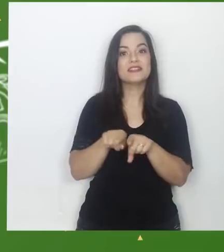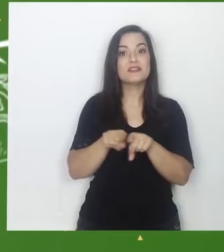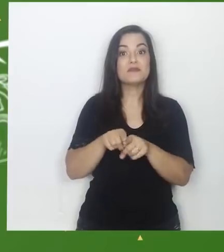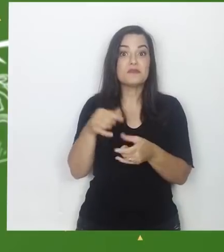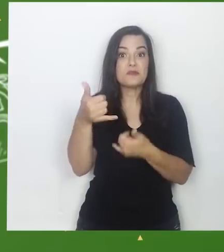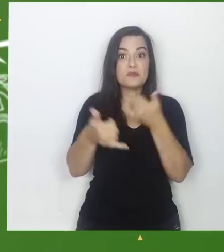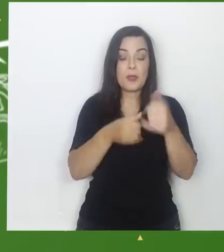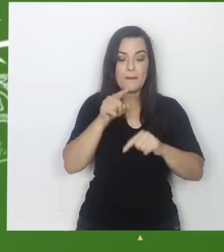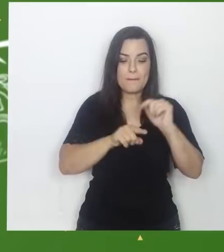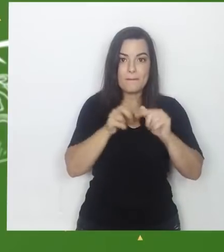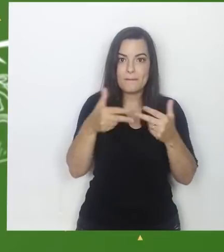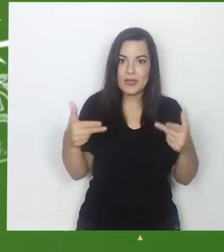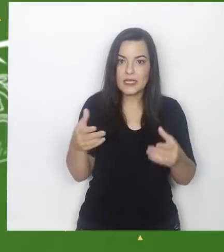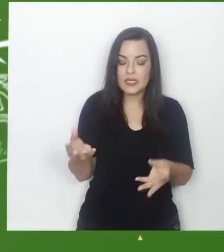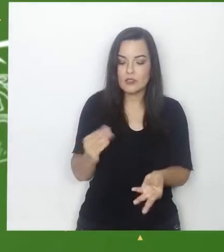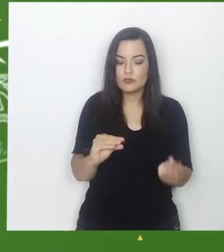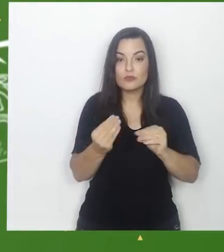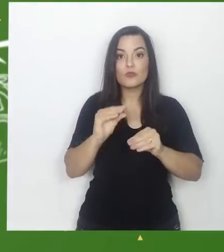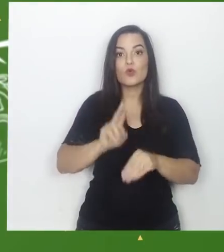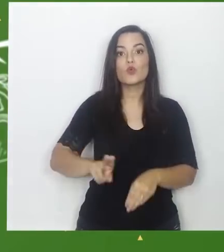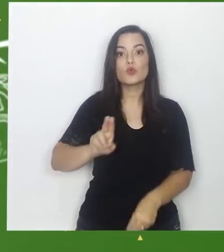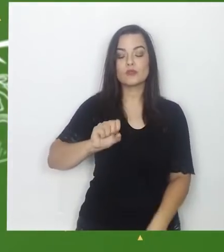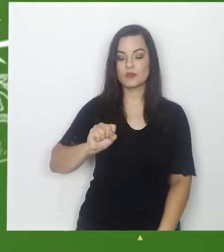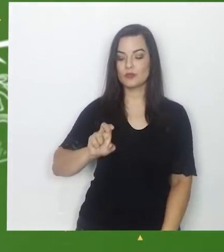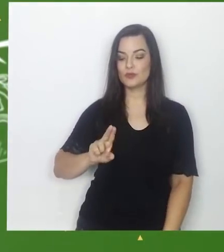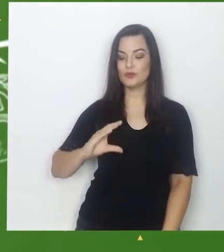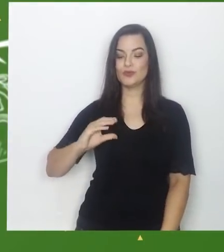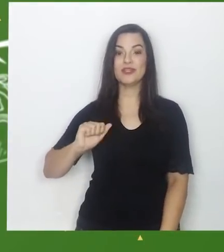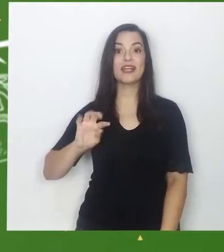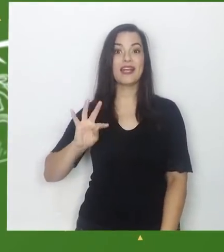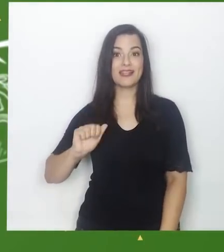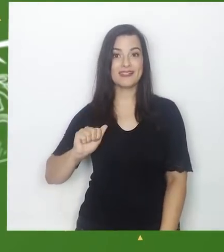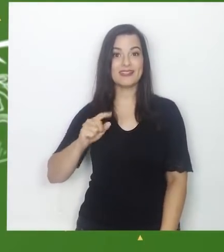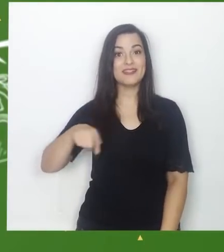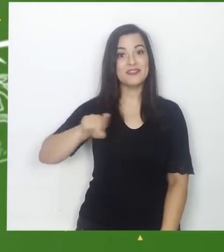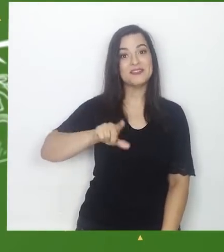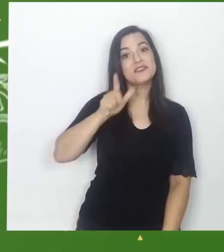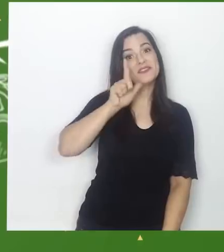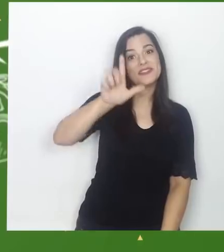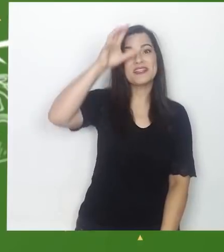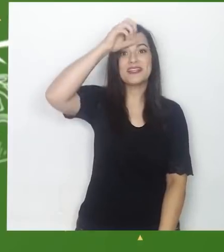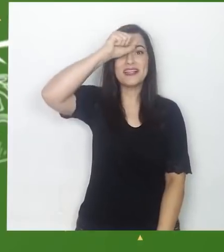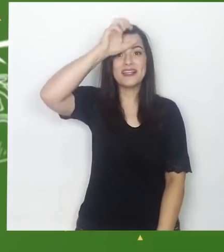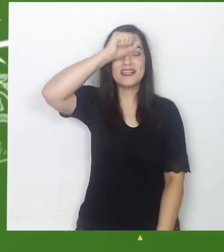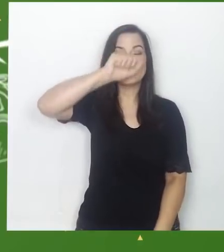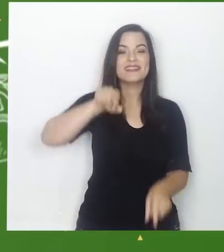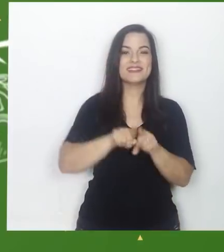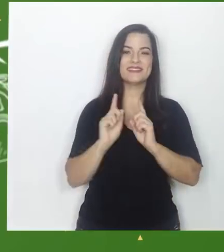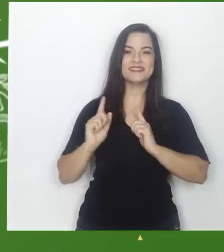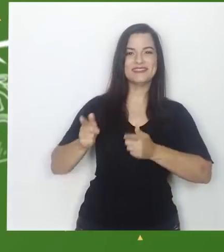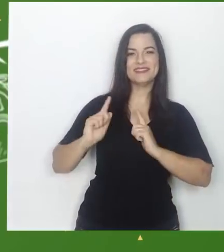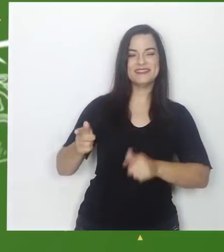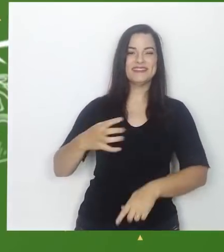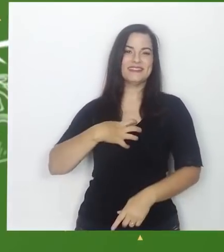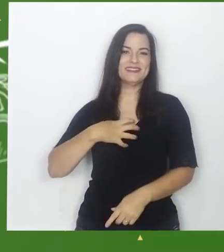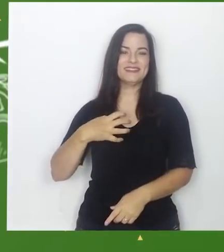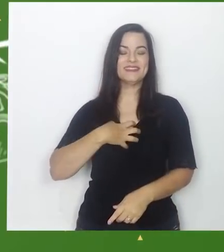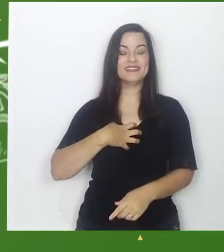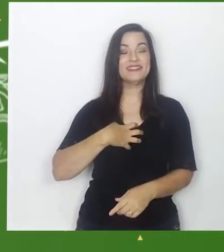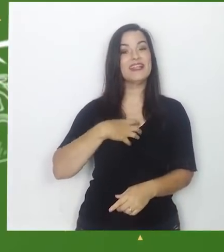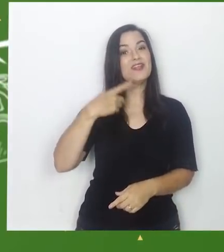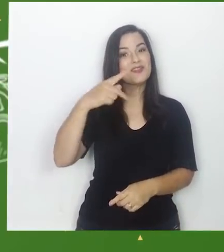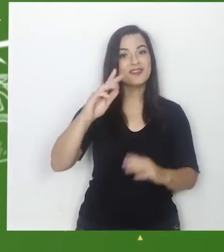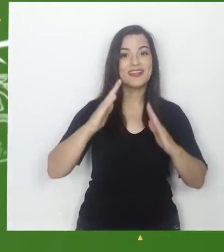alguns brinquedos com materiais de sucata, tudo para que vocês pudessem aprender e se divertir um pouquinho aí